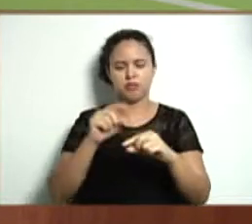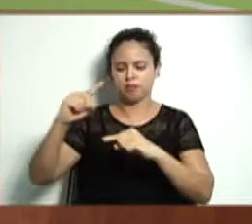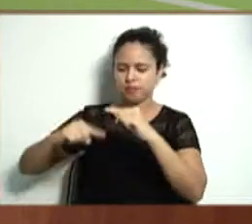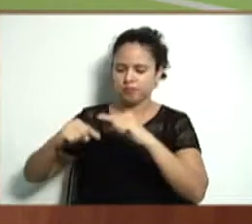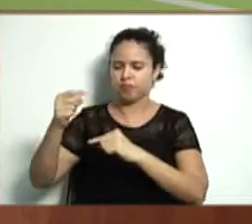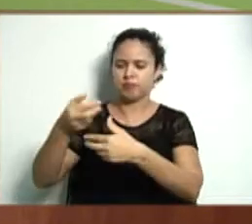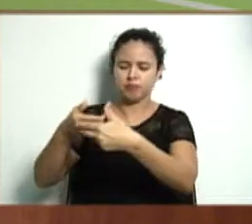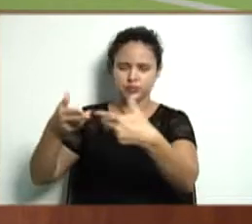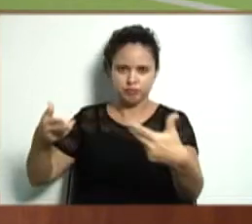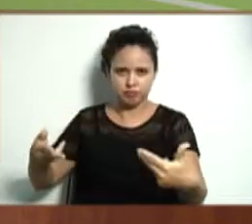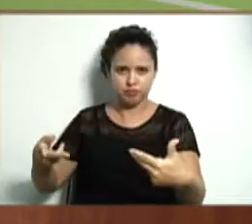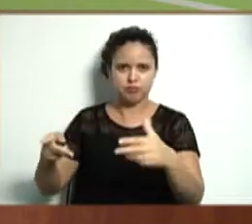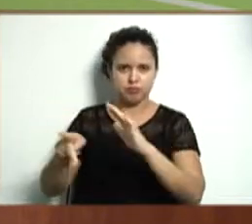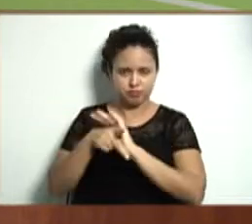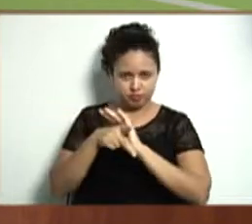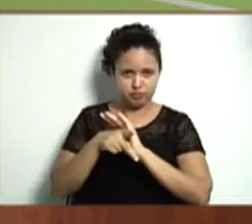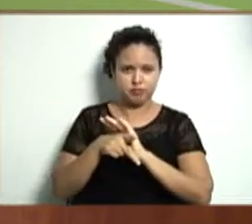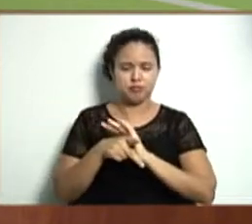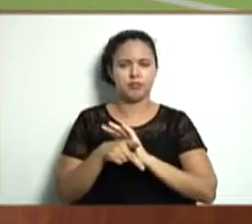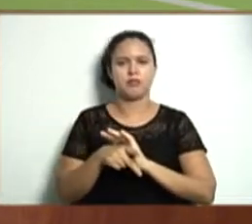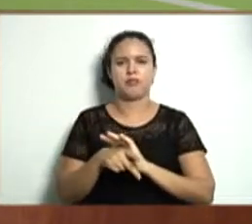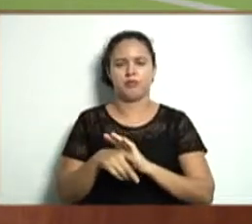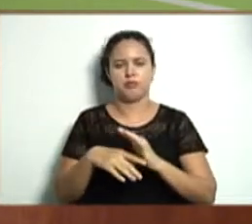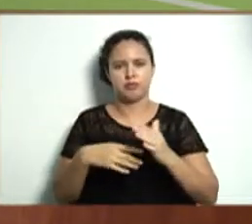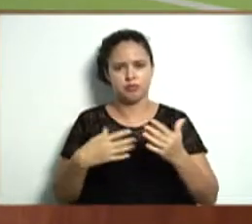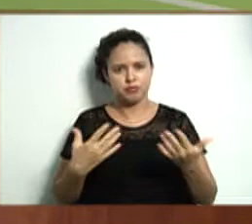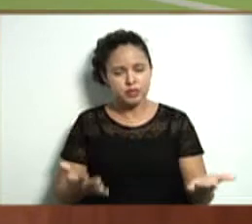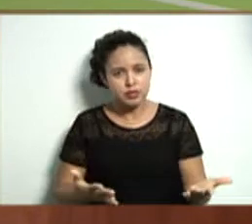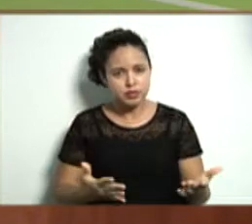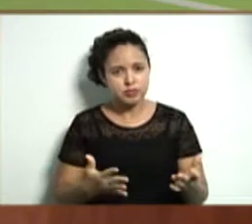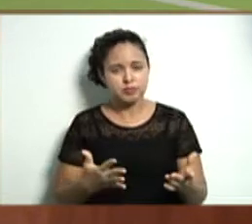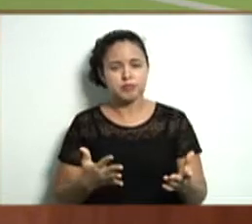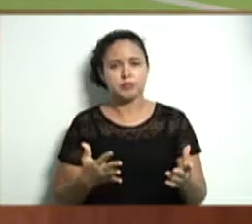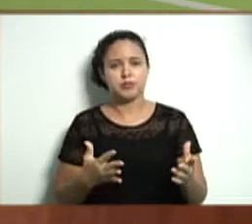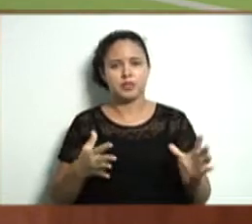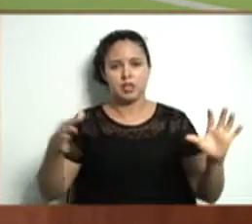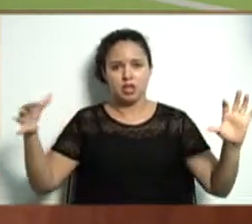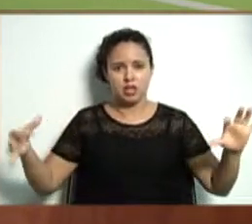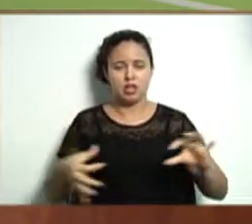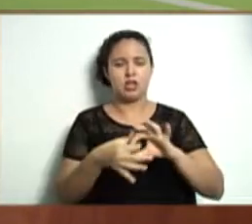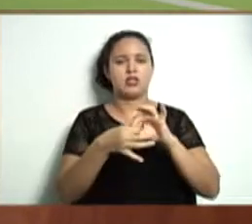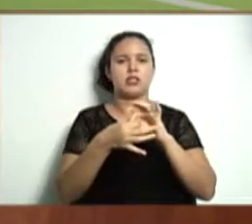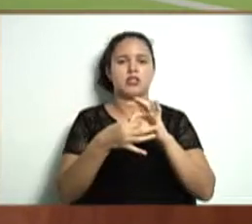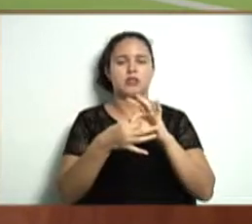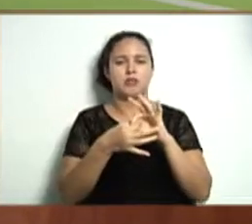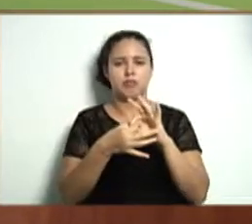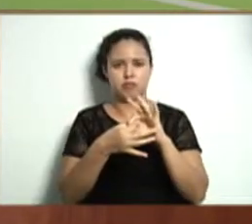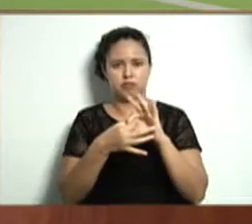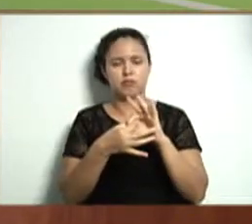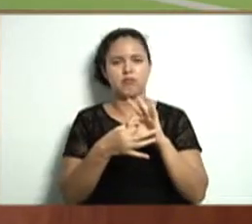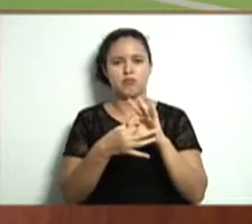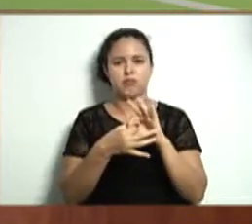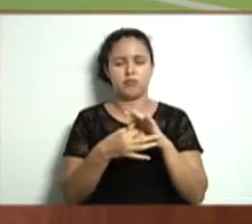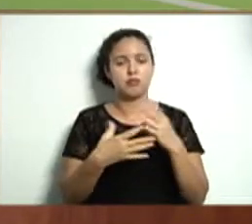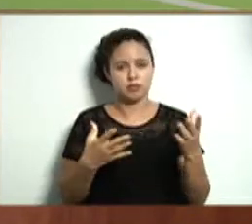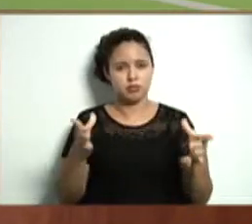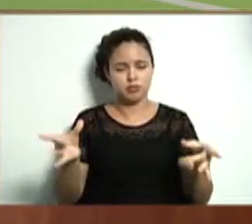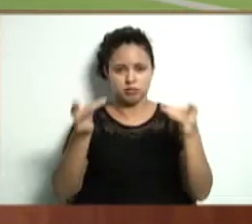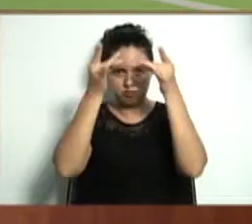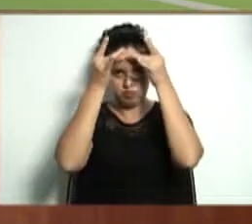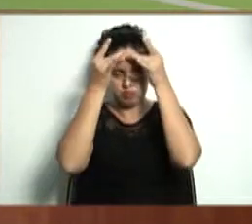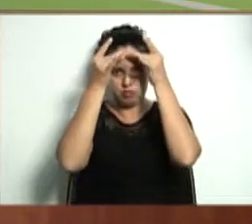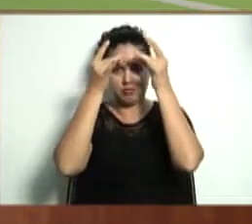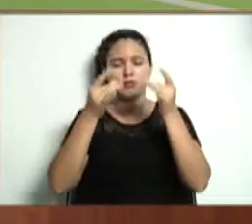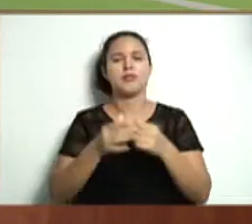instrumentos de produção, meios de produção. E relação de produção, os nossos braços. Ajudou a memorizar? Mas aí